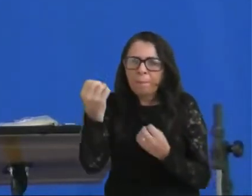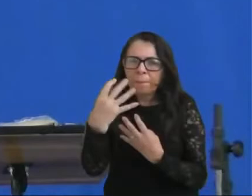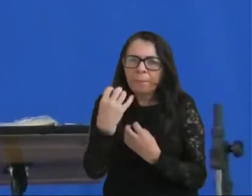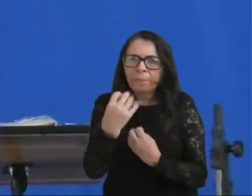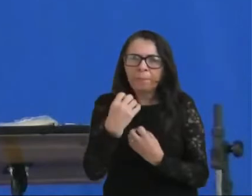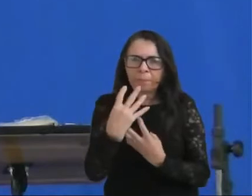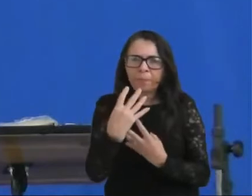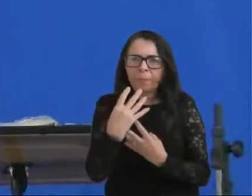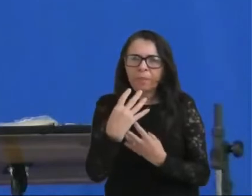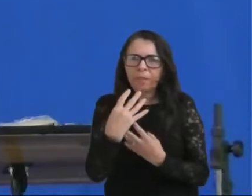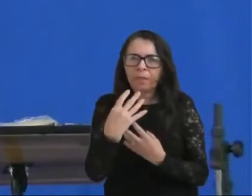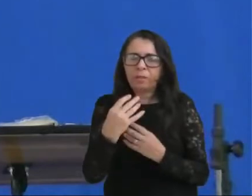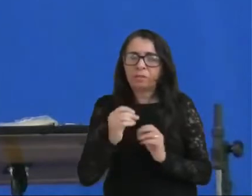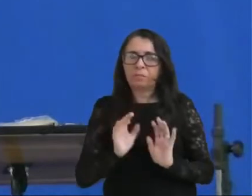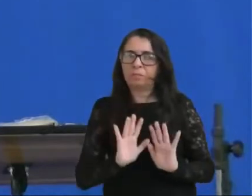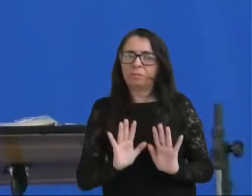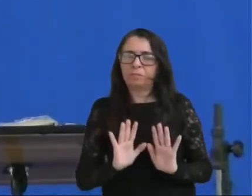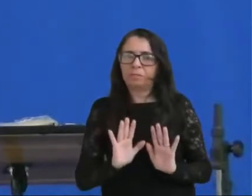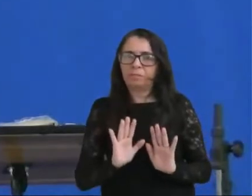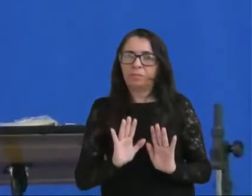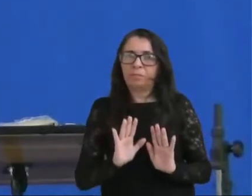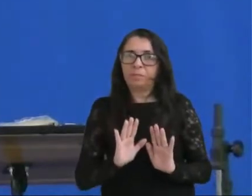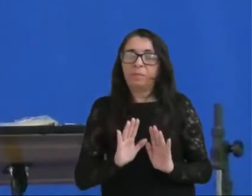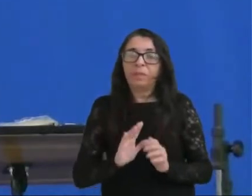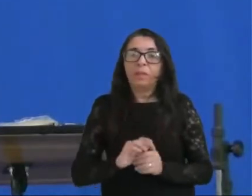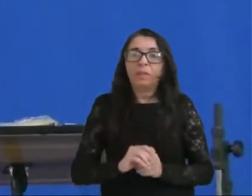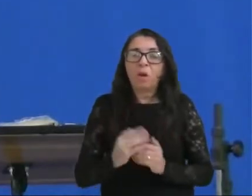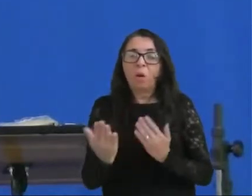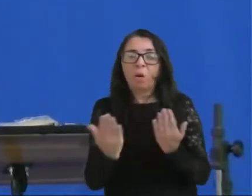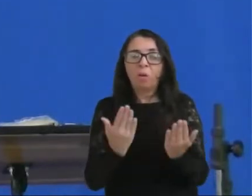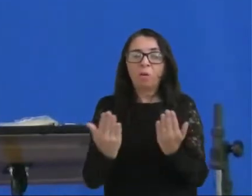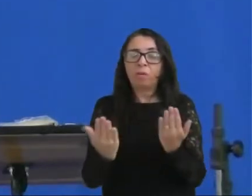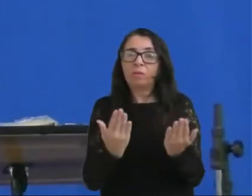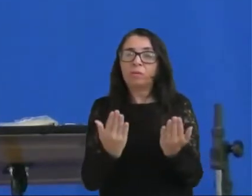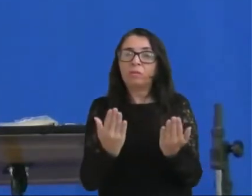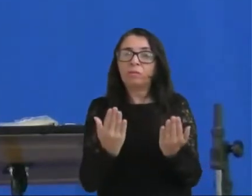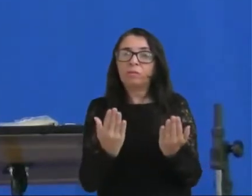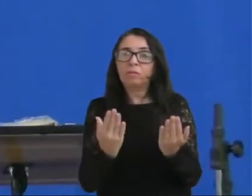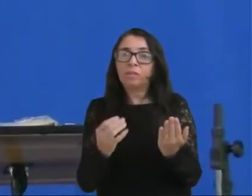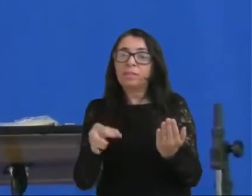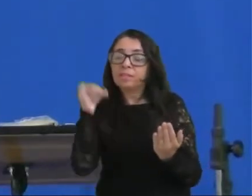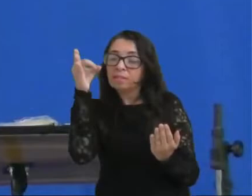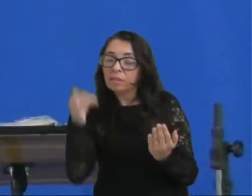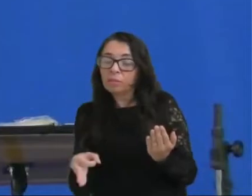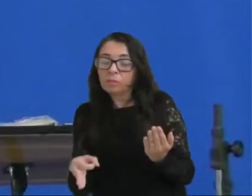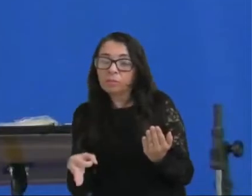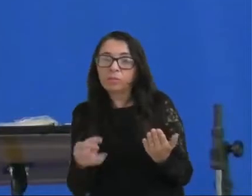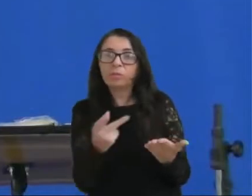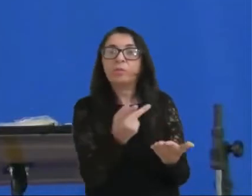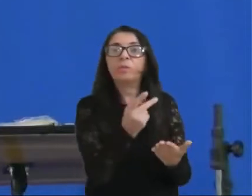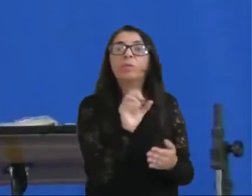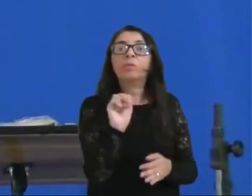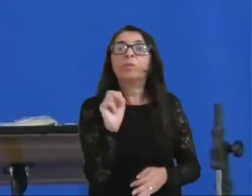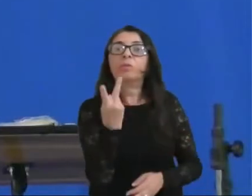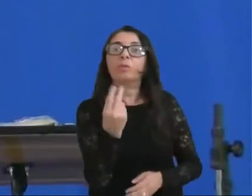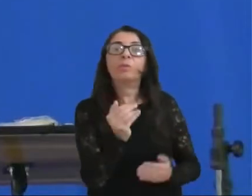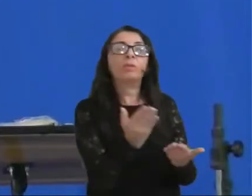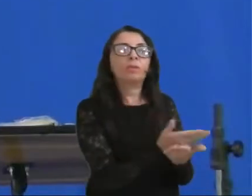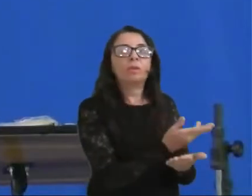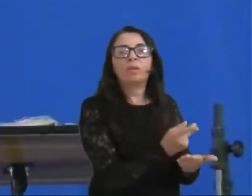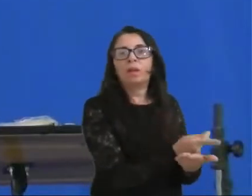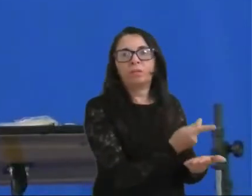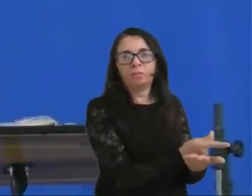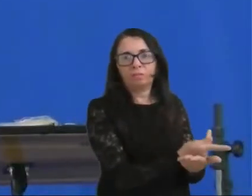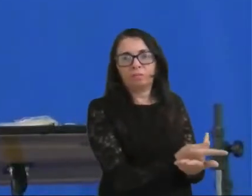lutou contra todas as advertências que acontecia. A igreja de Éfeso é uma igreja que lutava